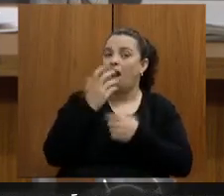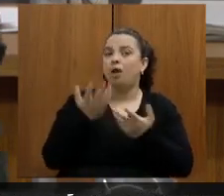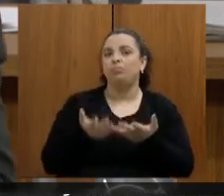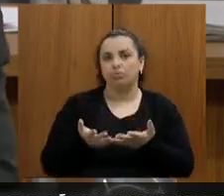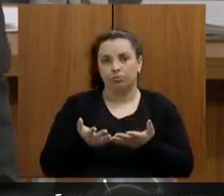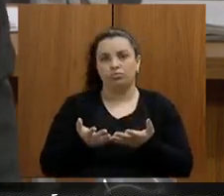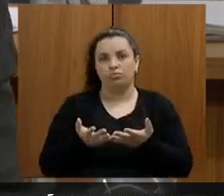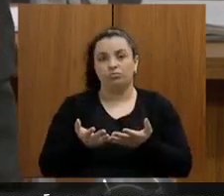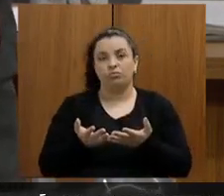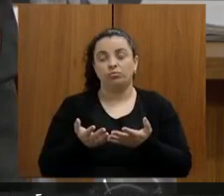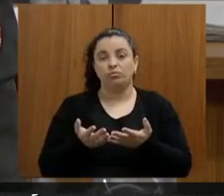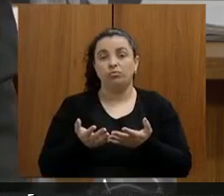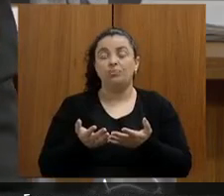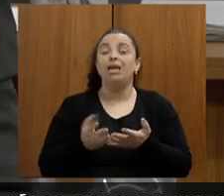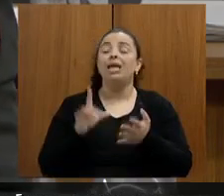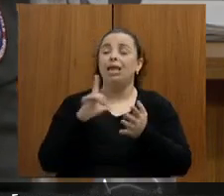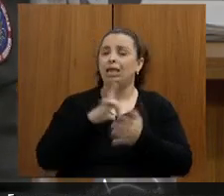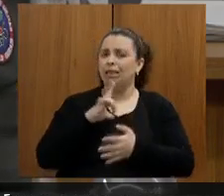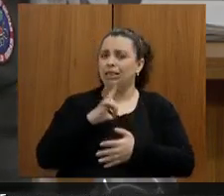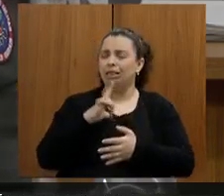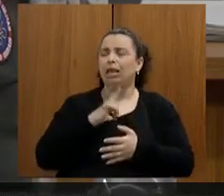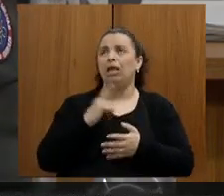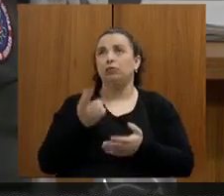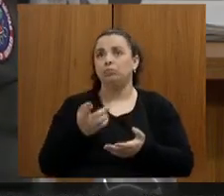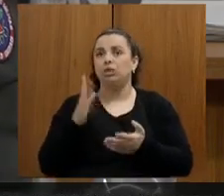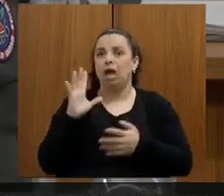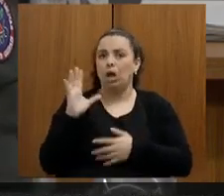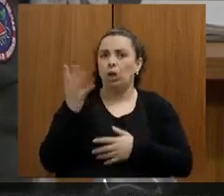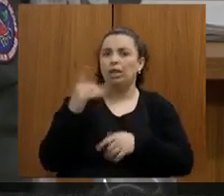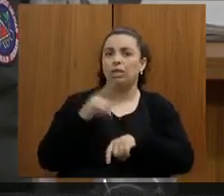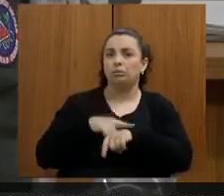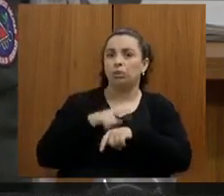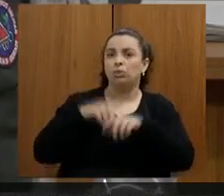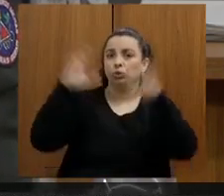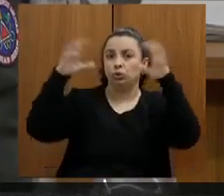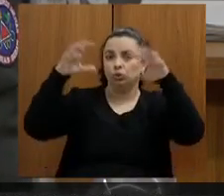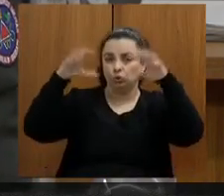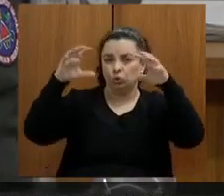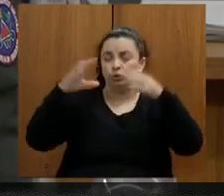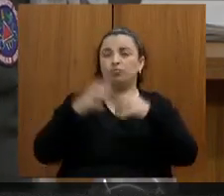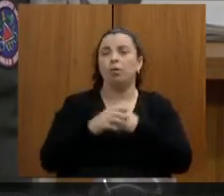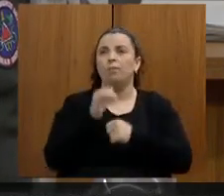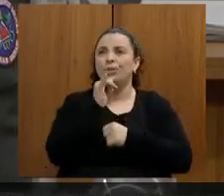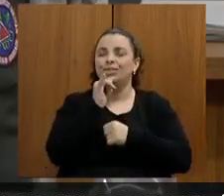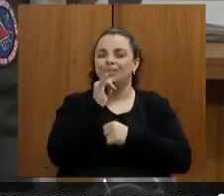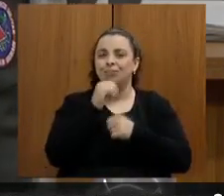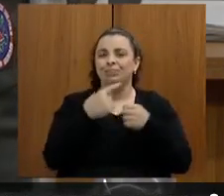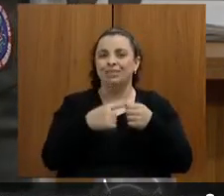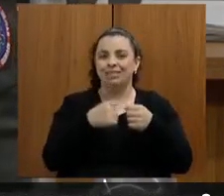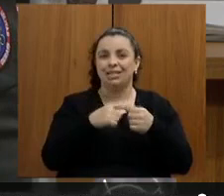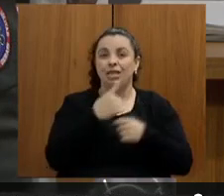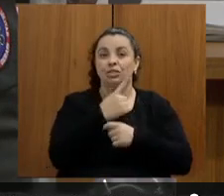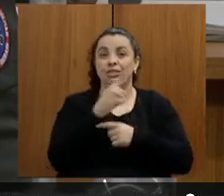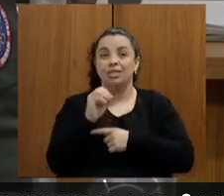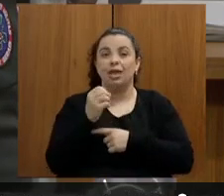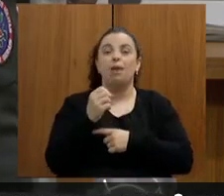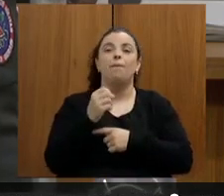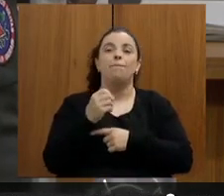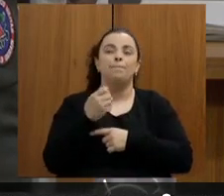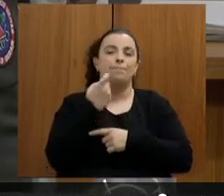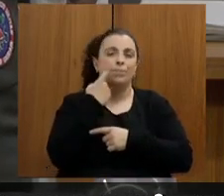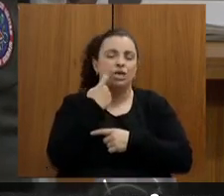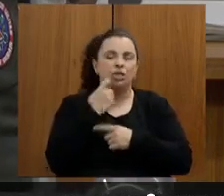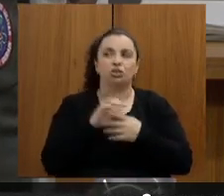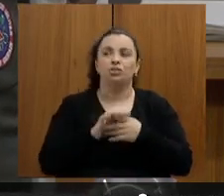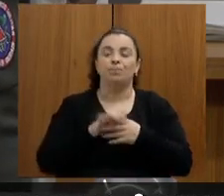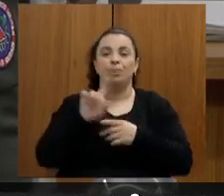e aqui eu gostaria de esclarecer que houve por exemplo na cidade de sem peixe e na cidade de o própolis